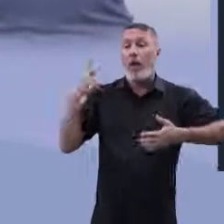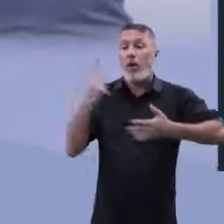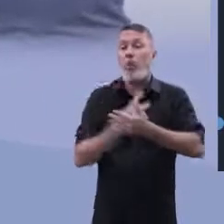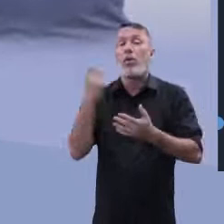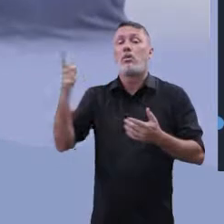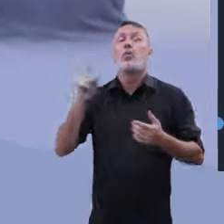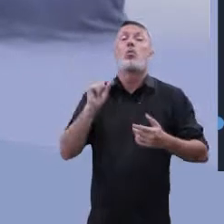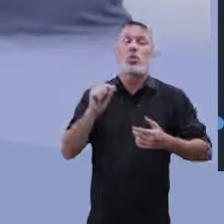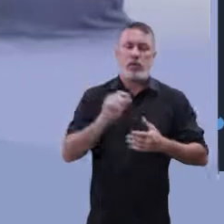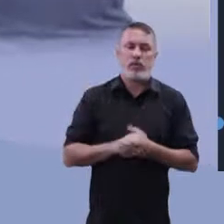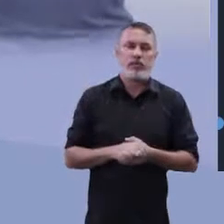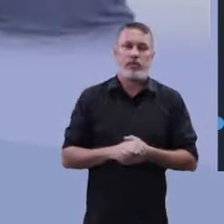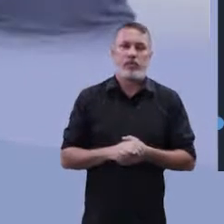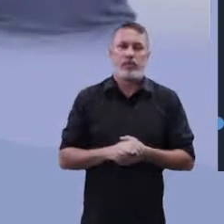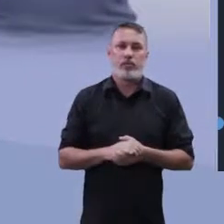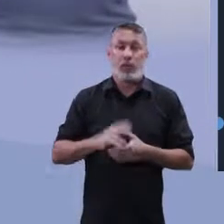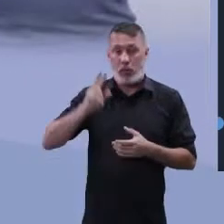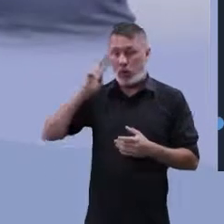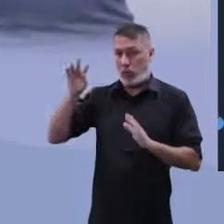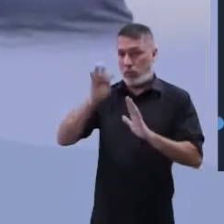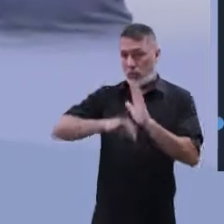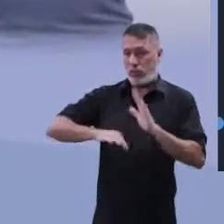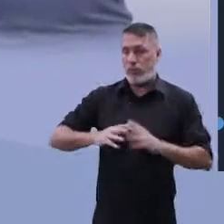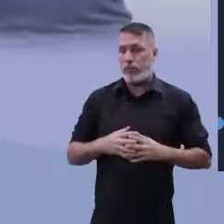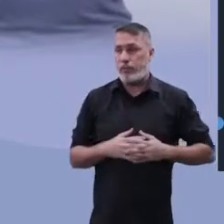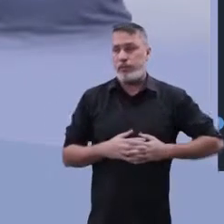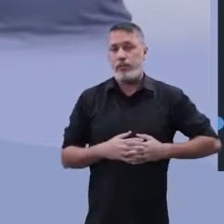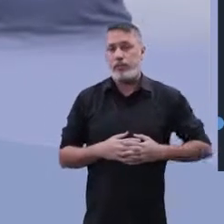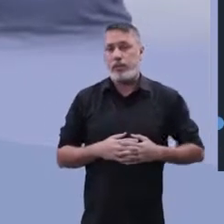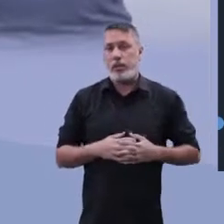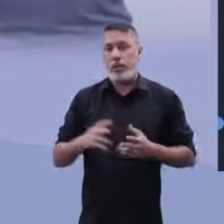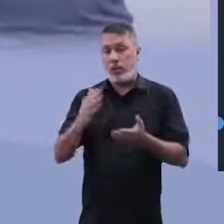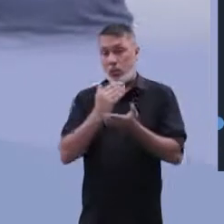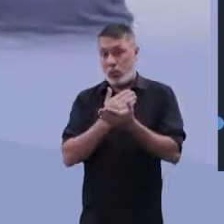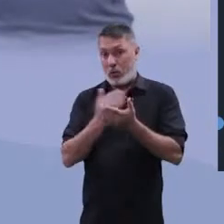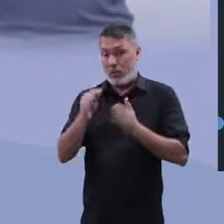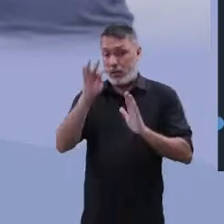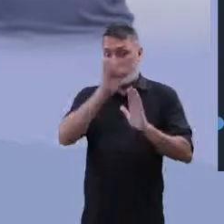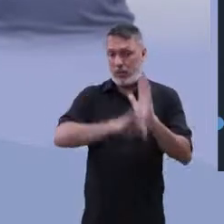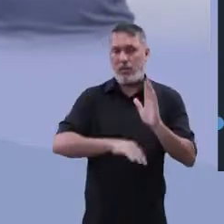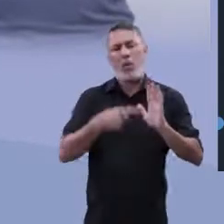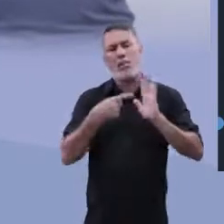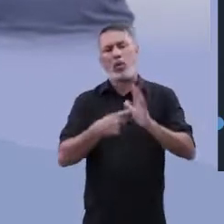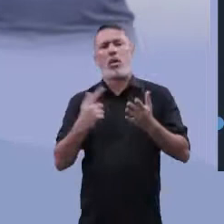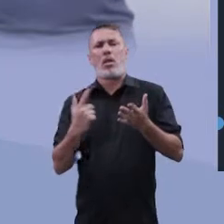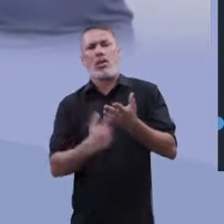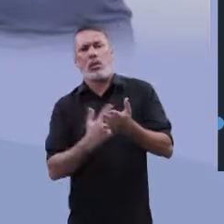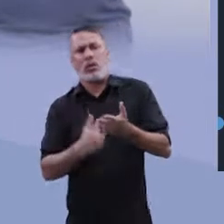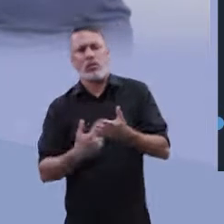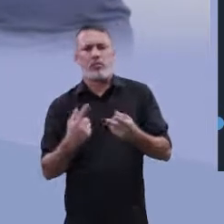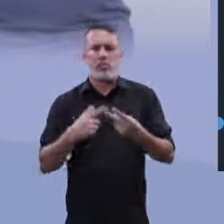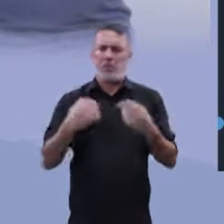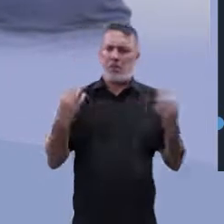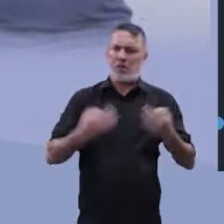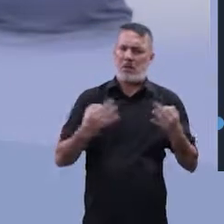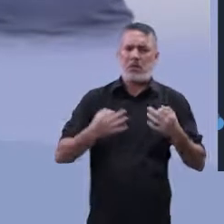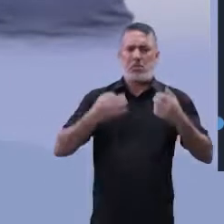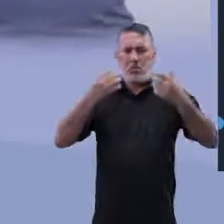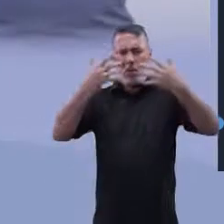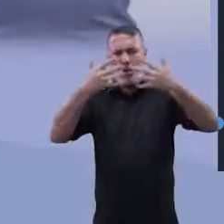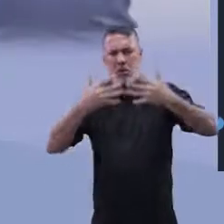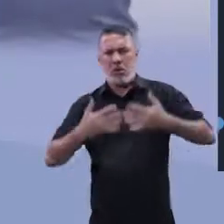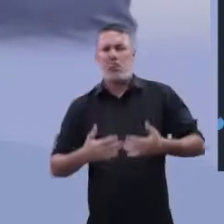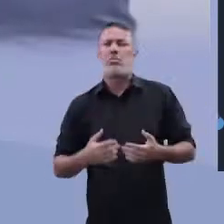vocês o que ocorreu nesse texto, né? O texto, ele começa, né, apresentando um livro, texto